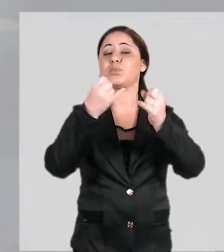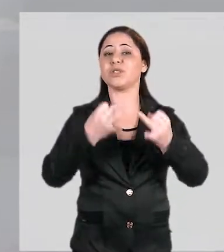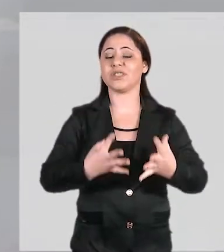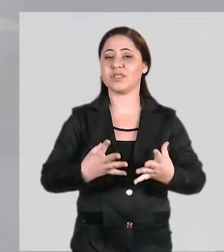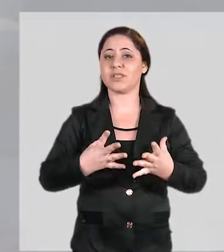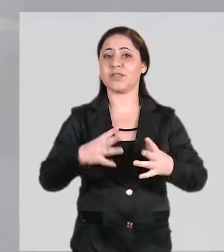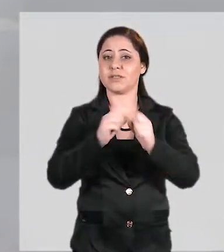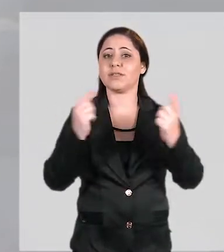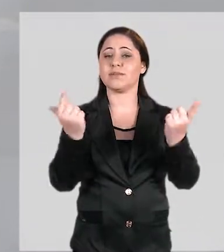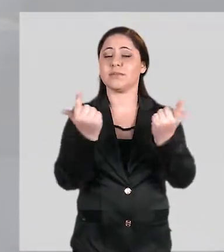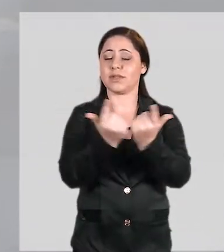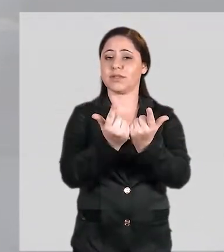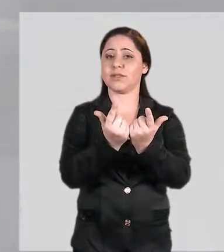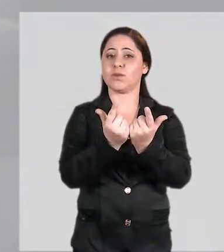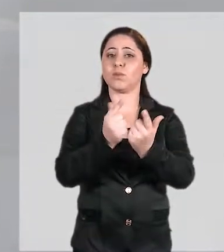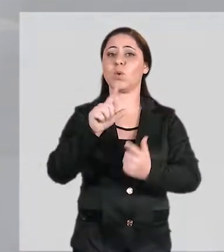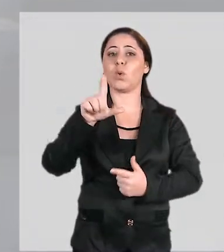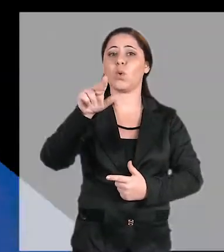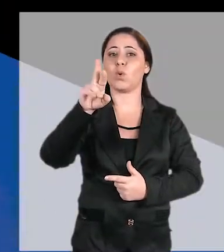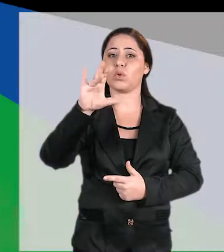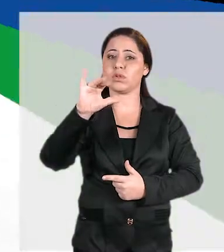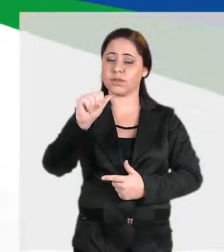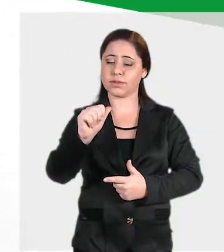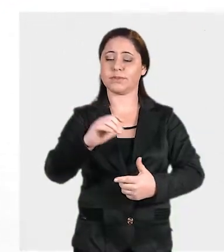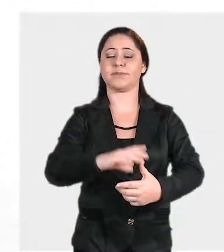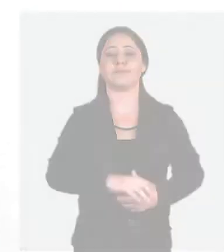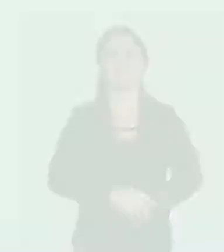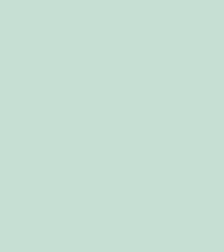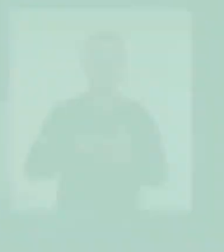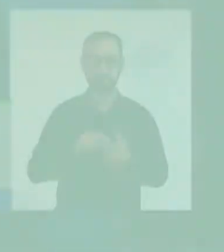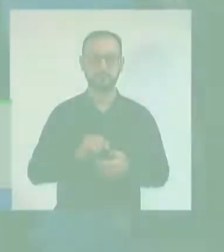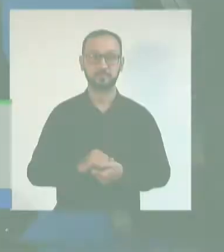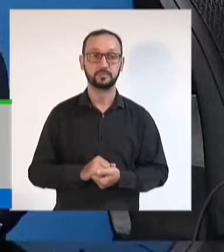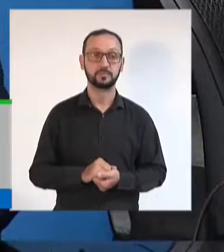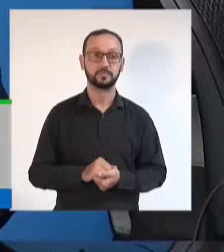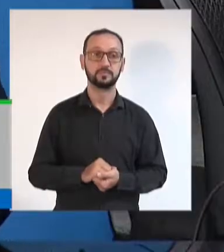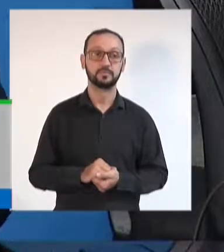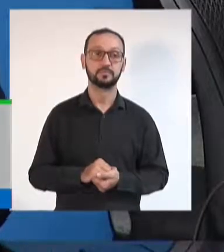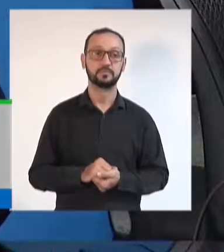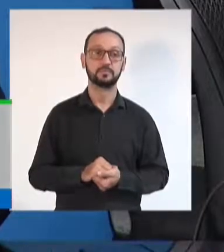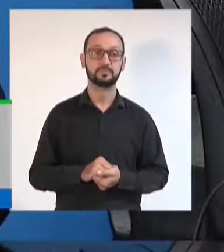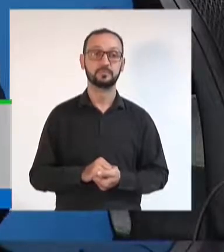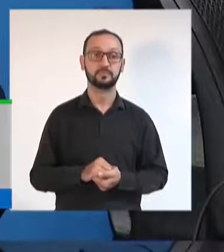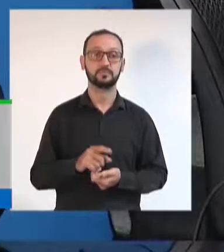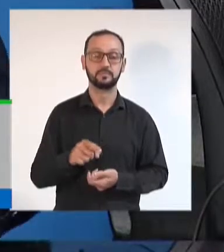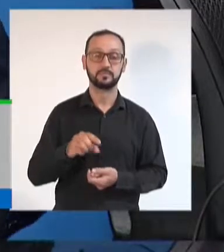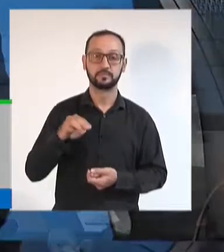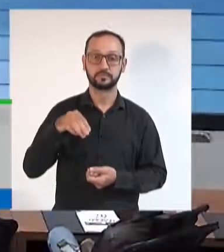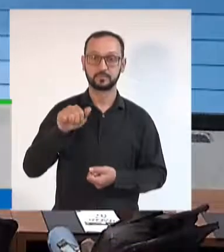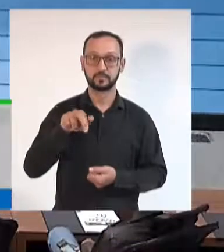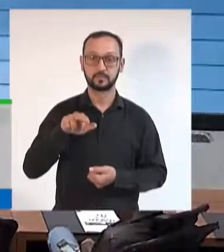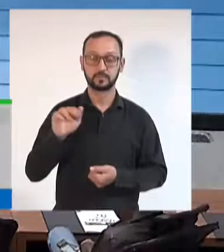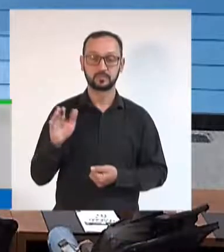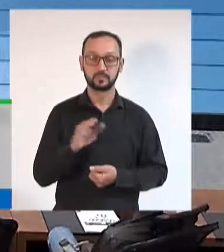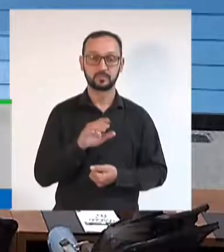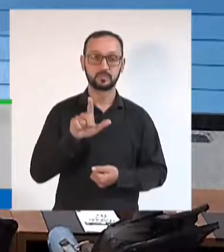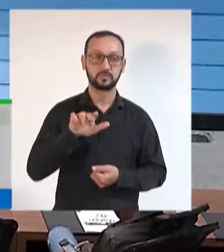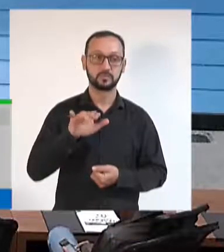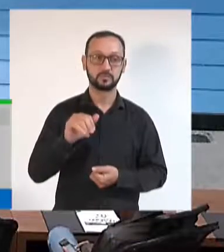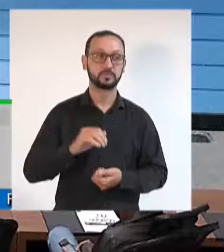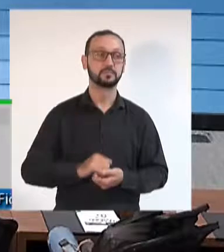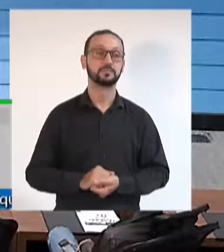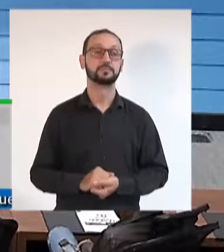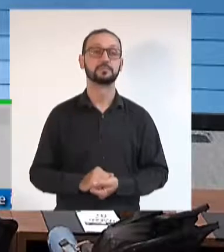Lúcia Secotti, presidente da entidade. Então, agora com a palavra a senhora Maria Lúcia